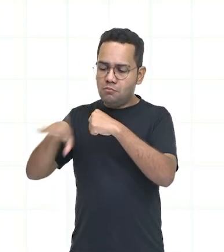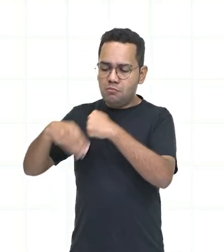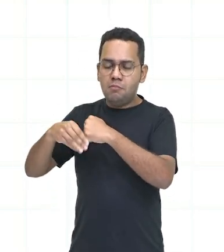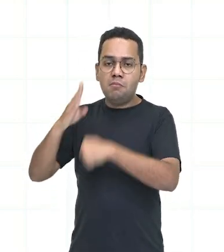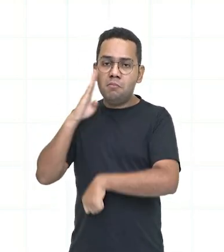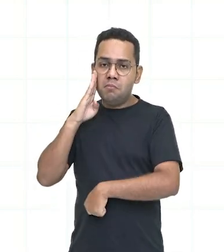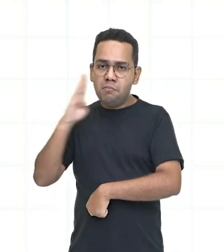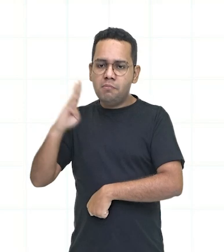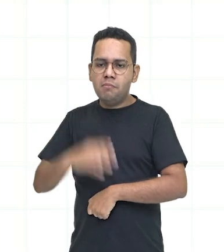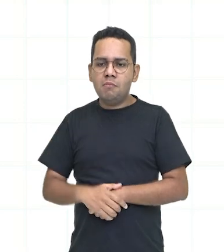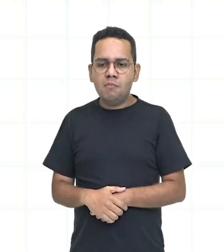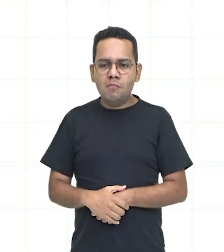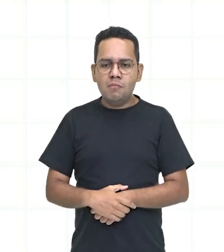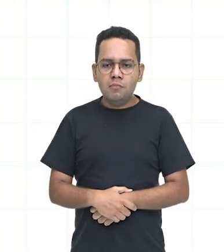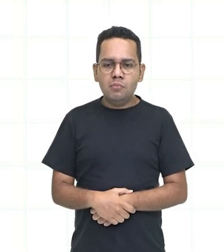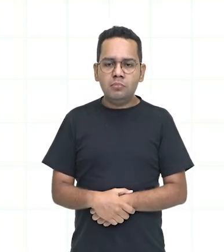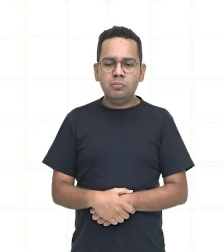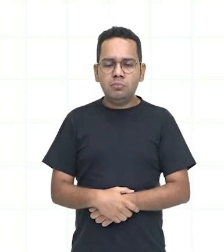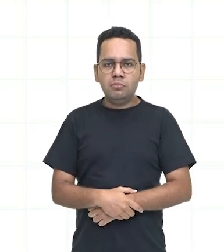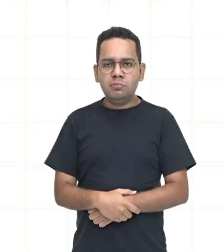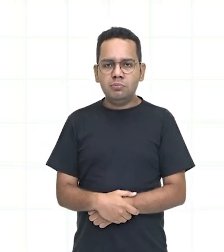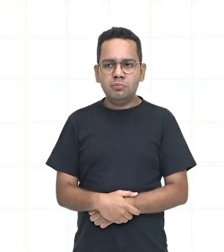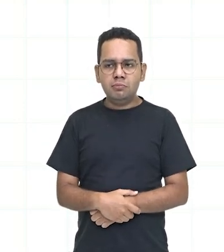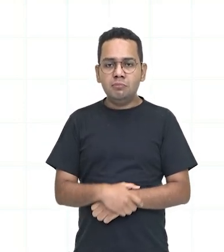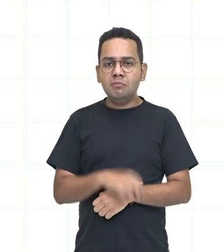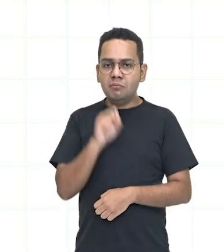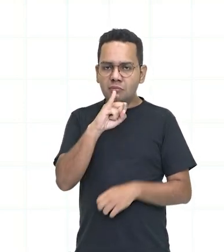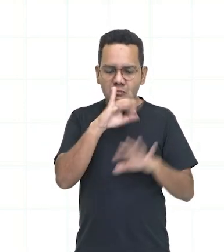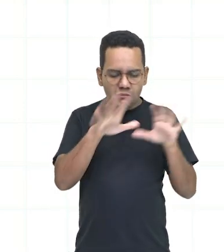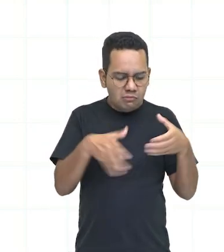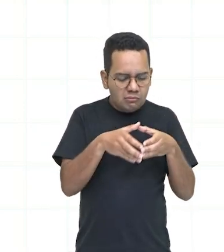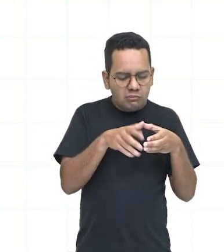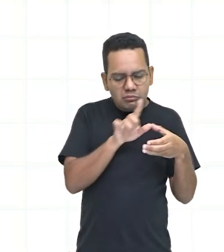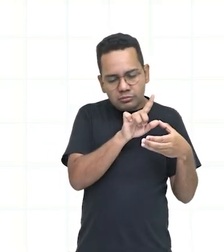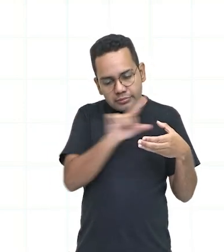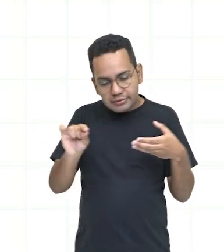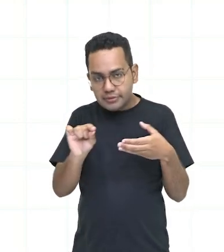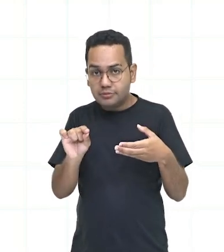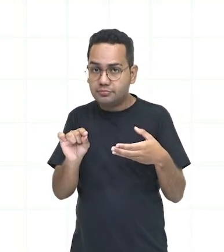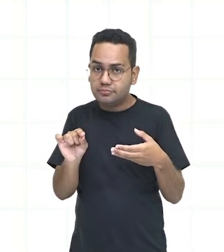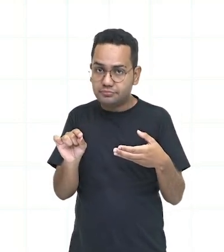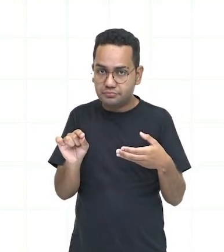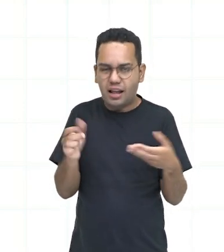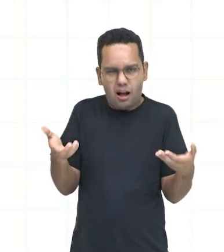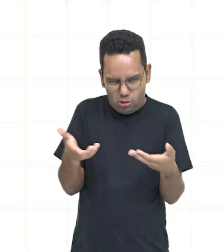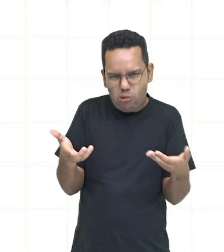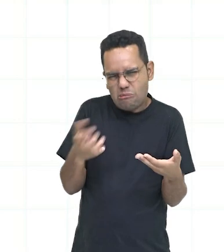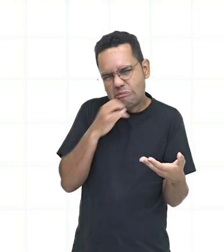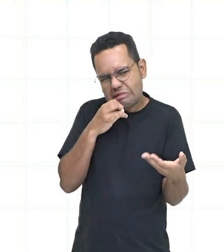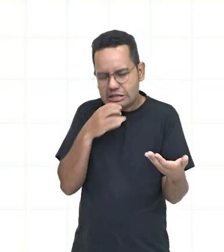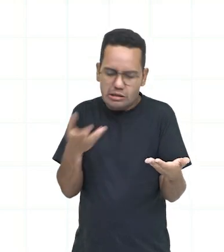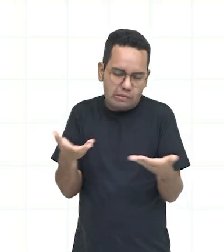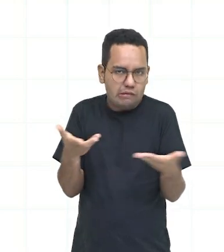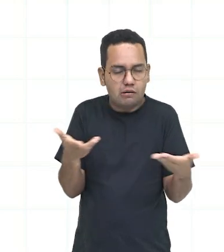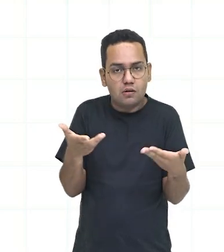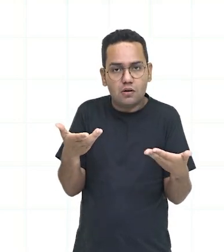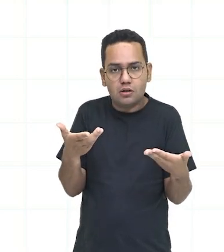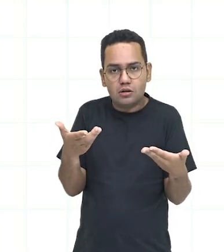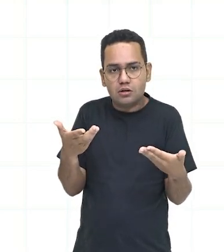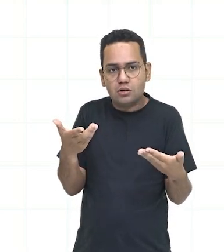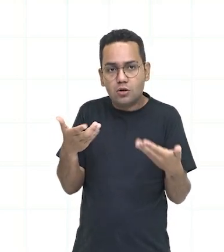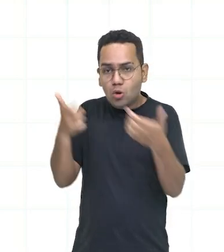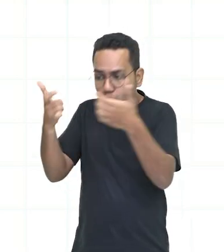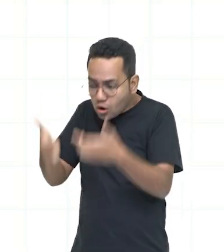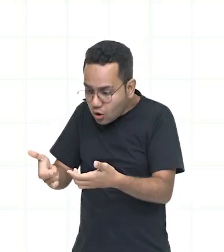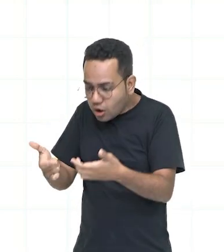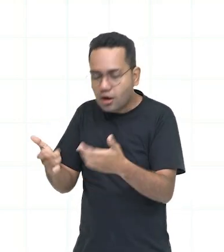eles partirem agora, they will arrive on time. Hypothetical situation, nós temos leaving now,